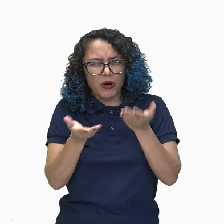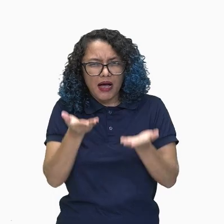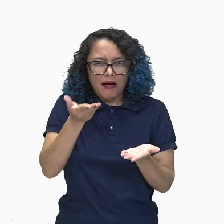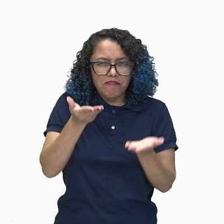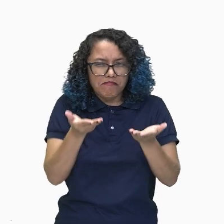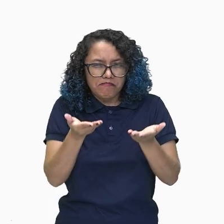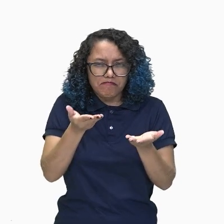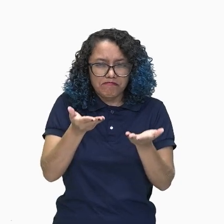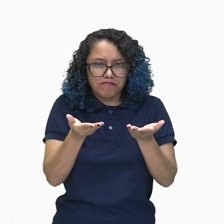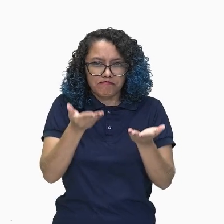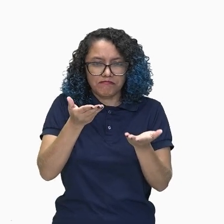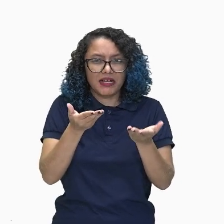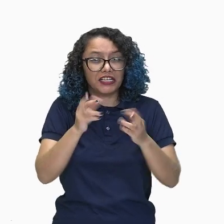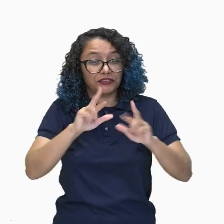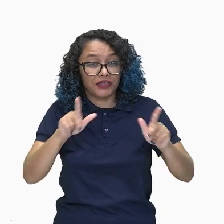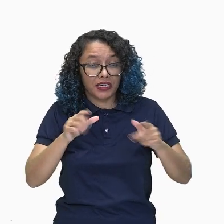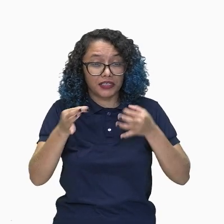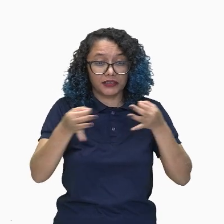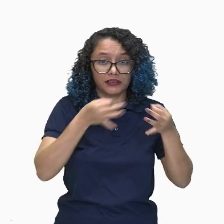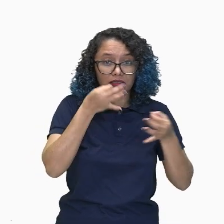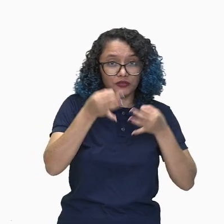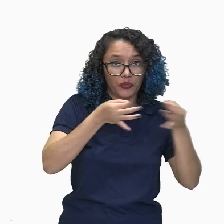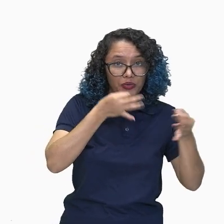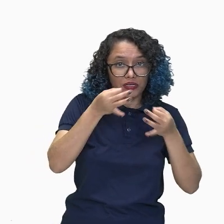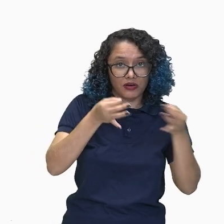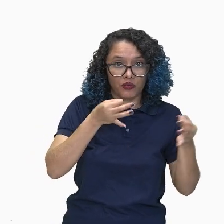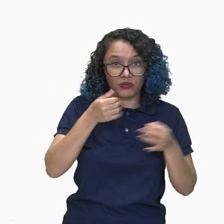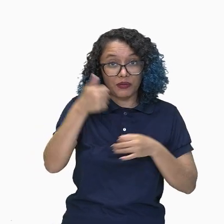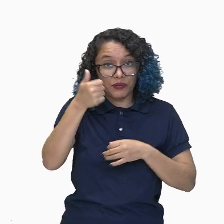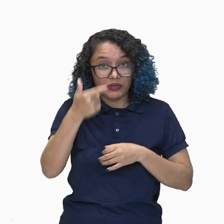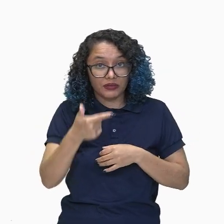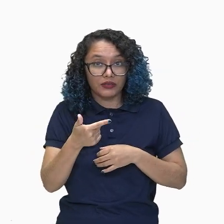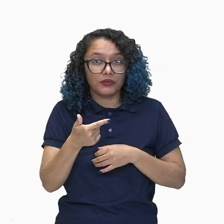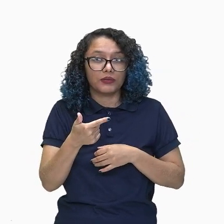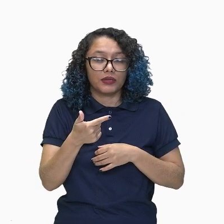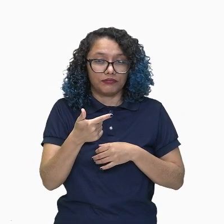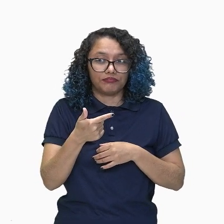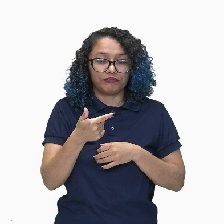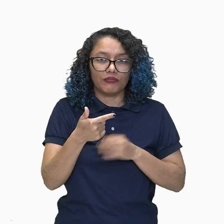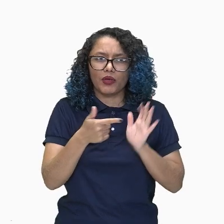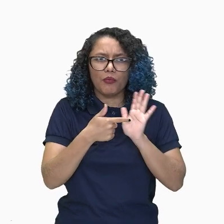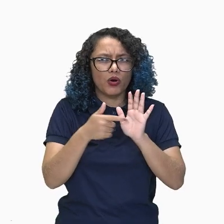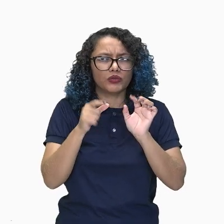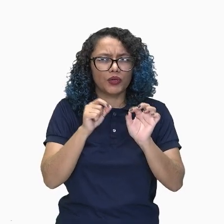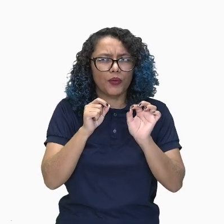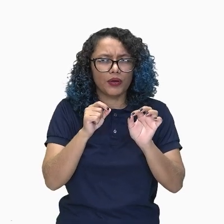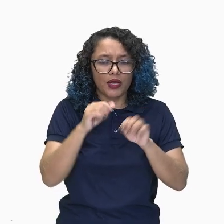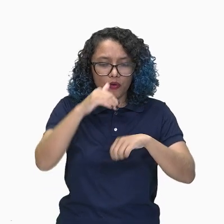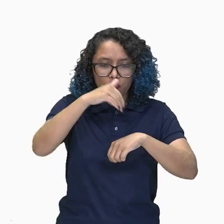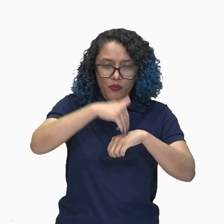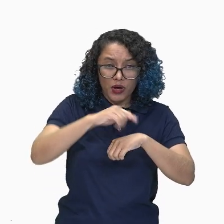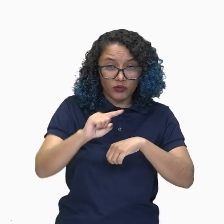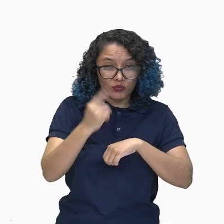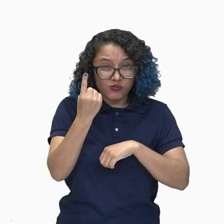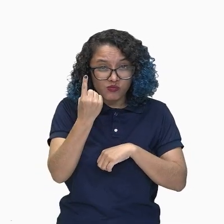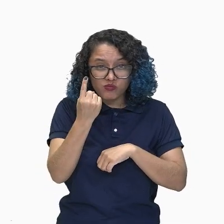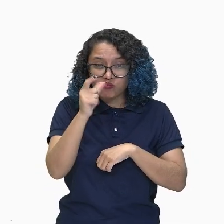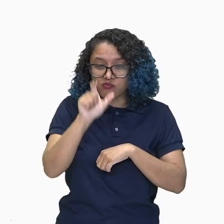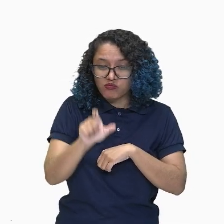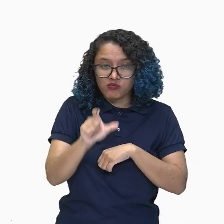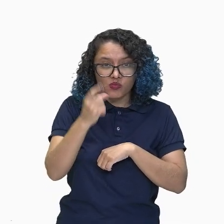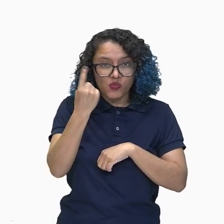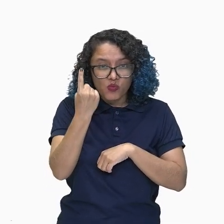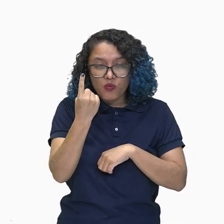algo diferente das outras opiniões que foram dadas. Ela coloca que não existe um único culpado, que não é só